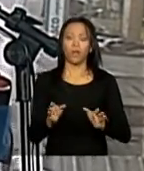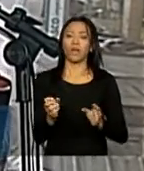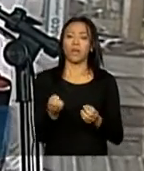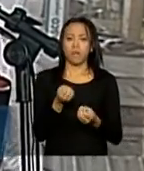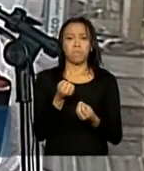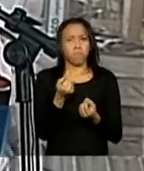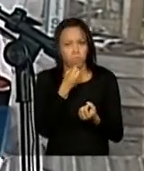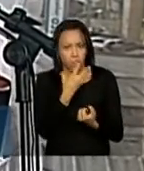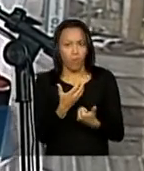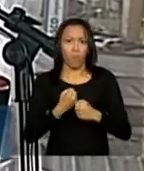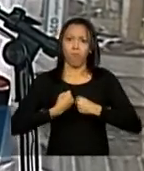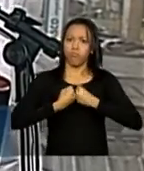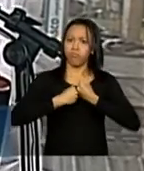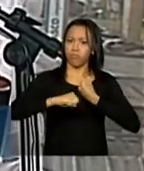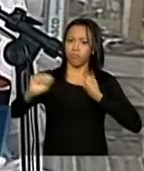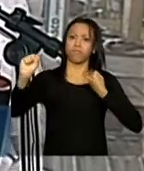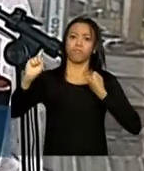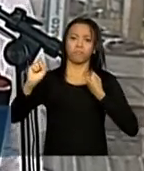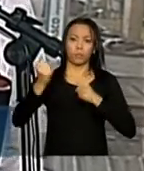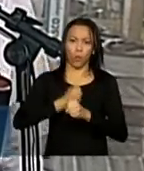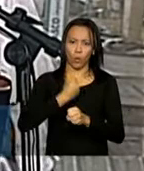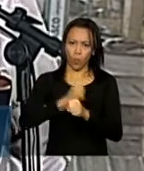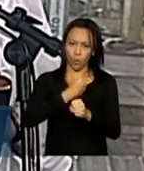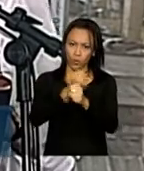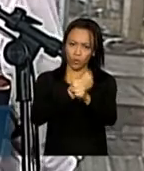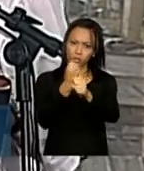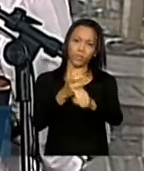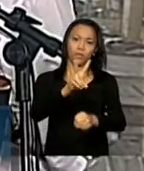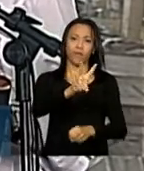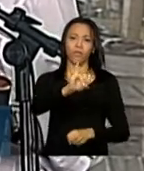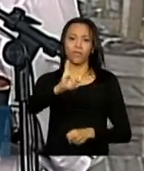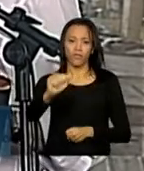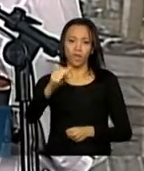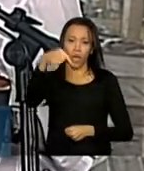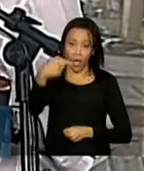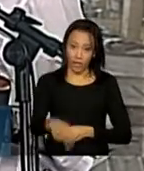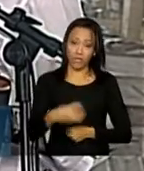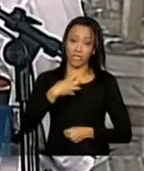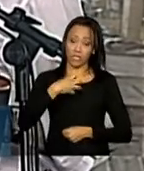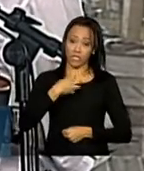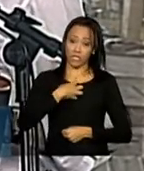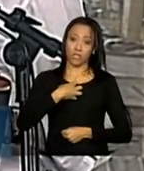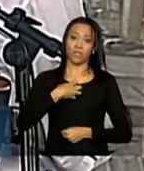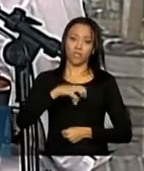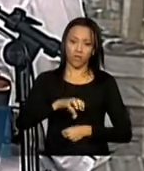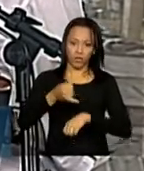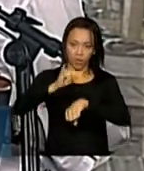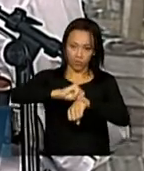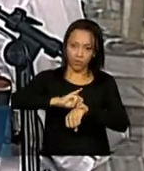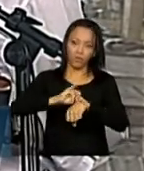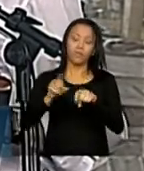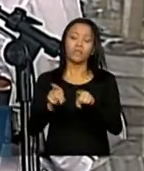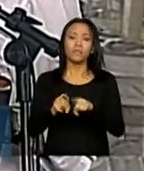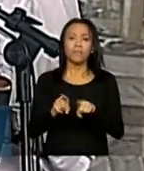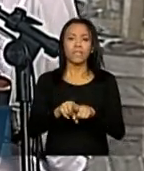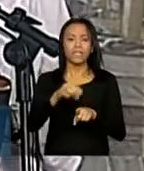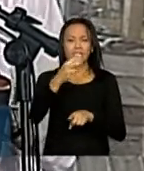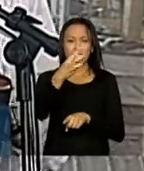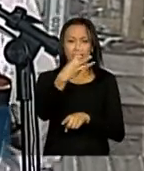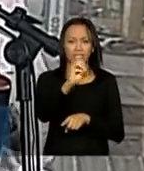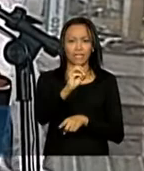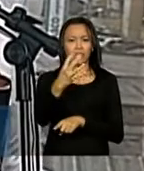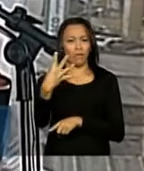eu considero, é a maior obra viária de Salvador após a Avenida Paralela, ou seja, em 30, 40